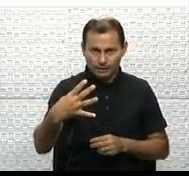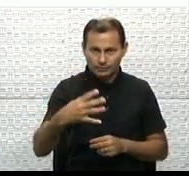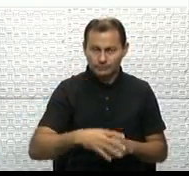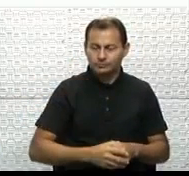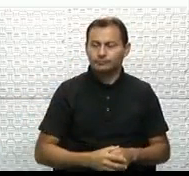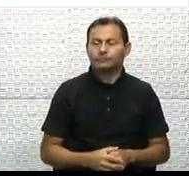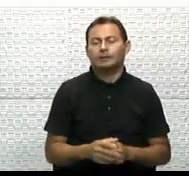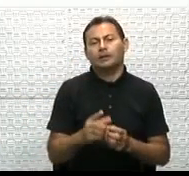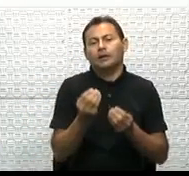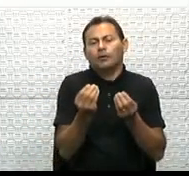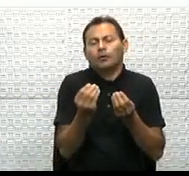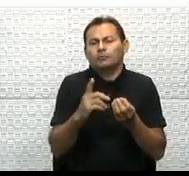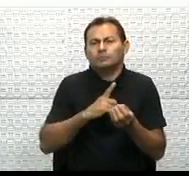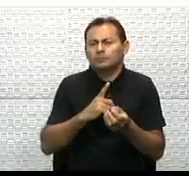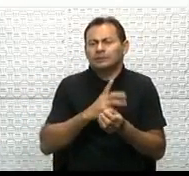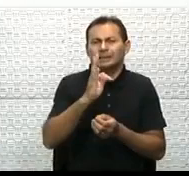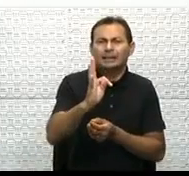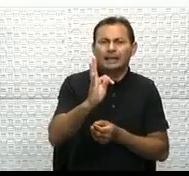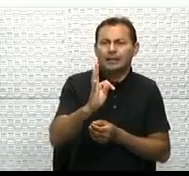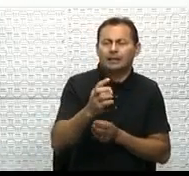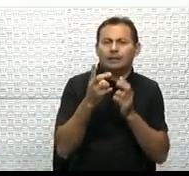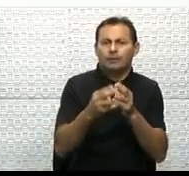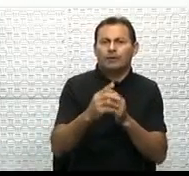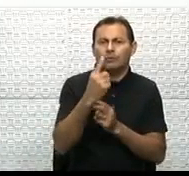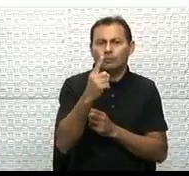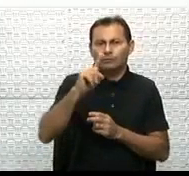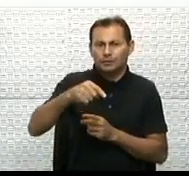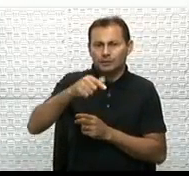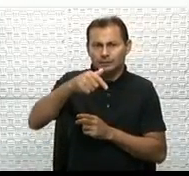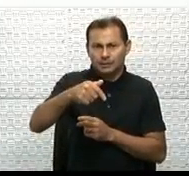1,734. E como que eu chego nesse T igual a